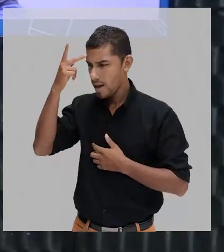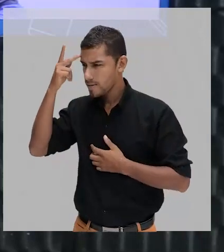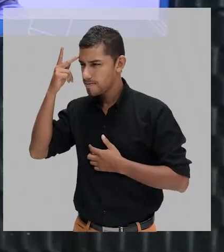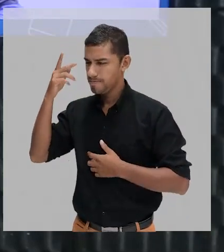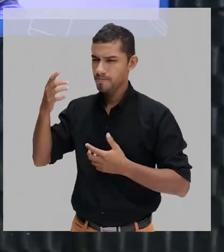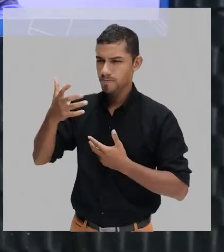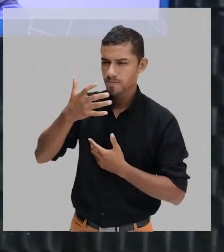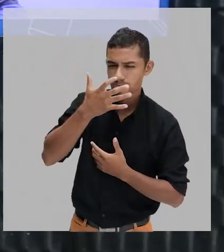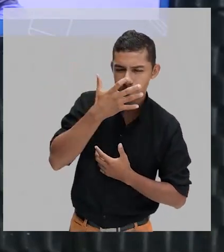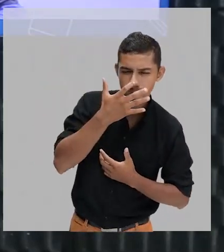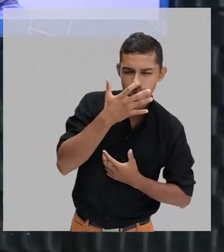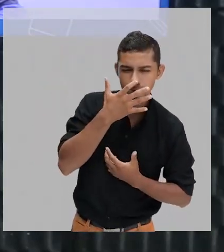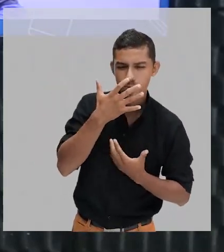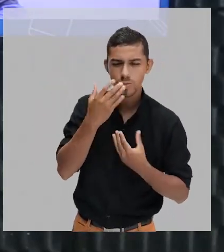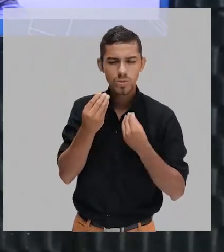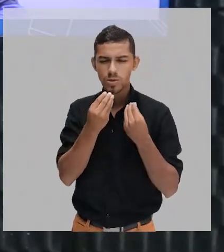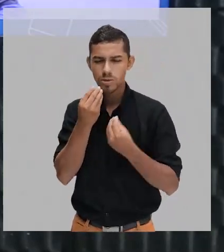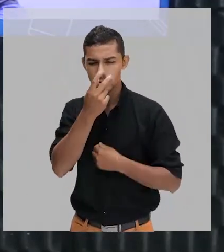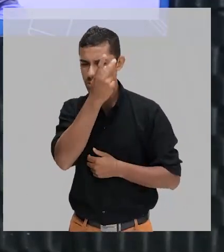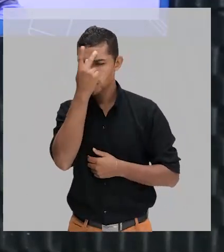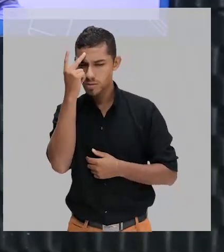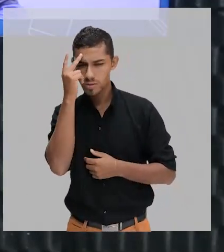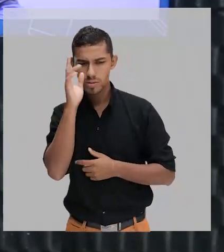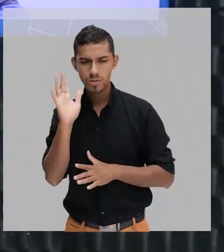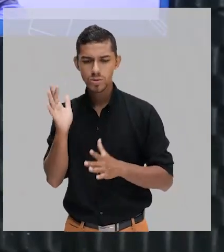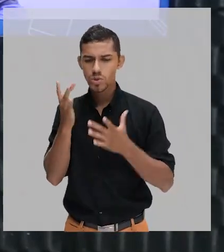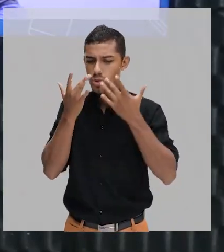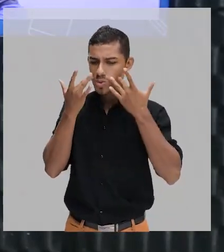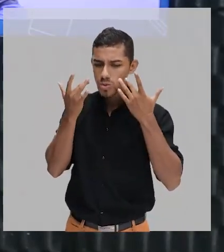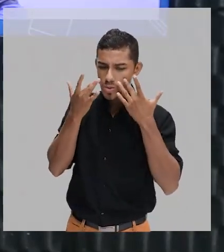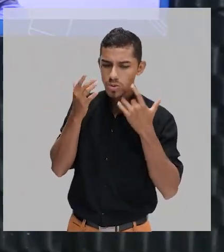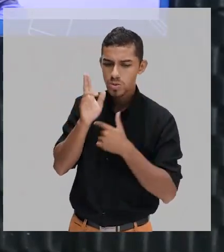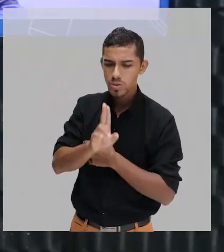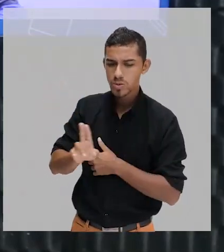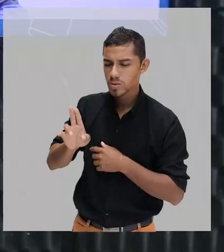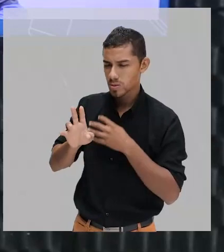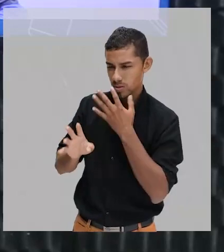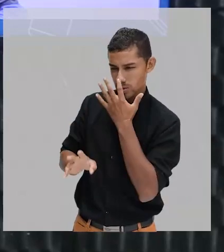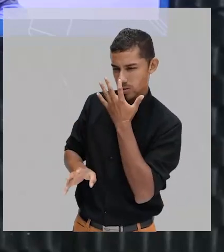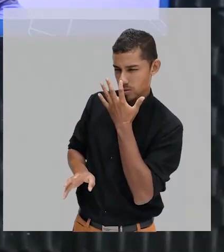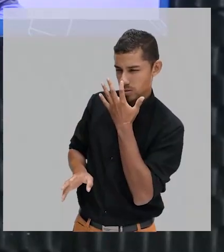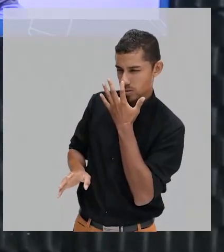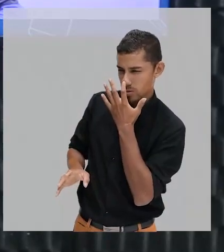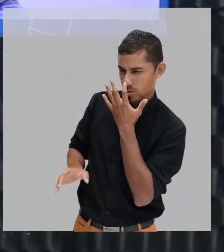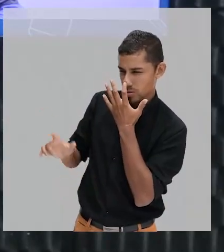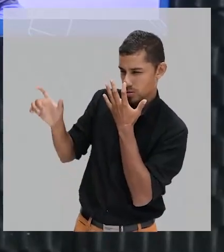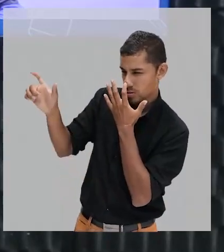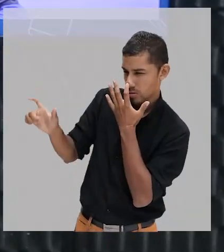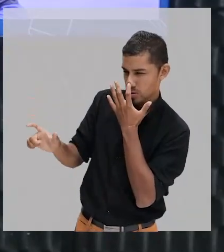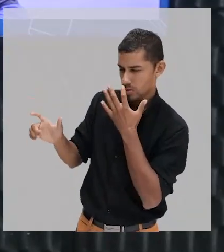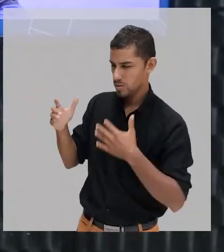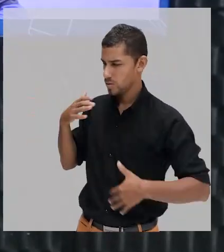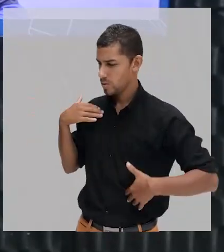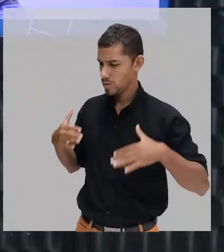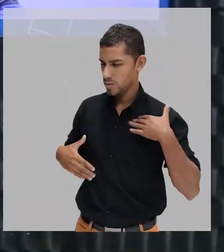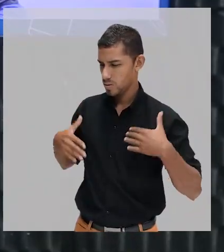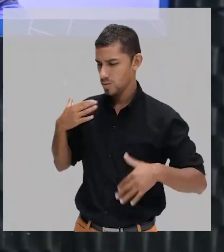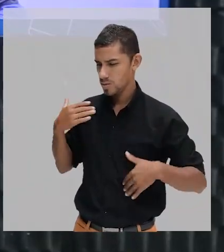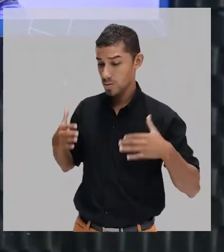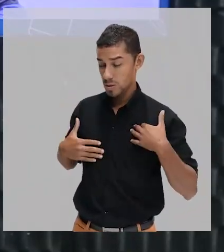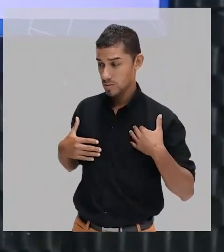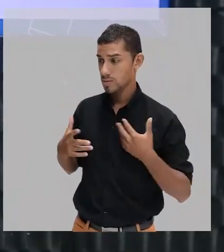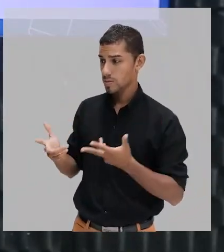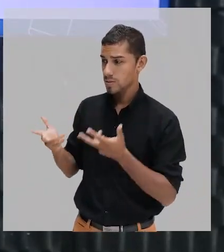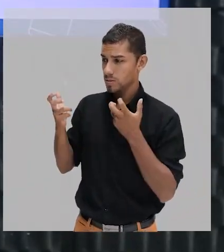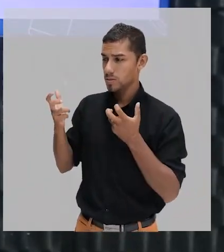a situação. Quem trabalha com teatro utiliza pessoas e observa essas pessoas, observa o corpo das pessoas, o seu próprio corpo, para poder